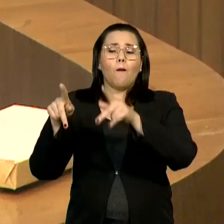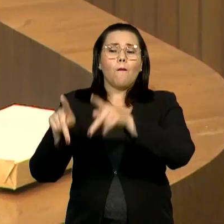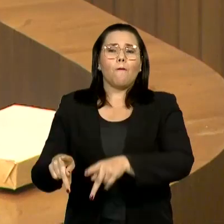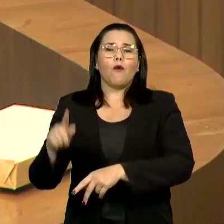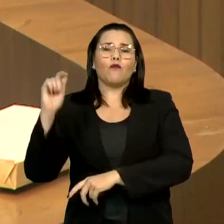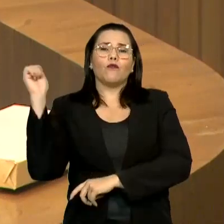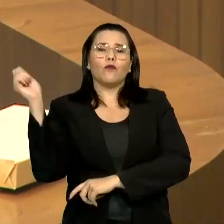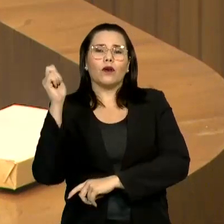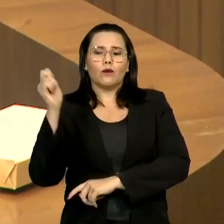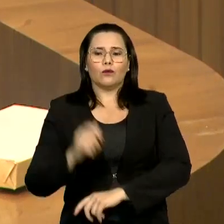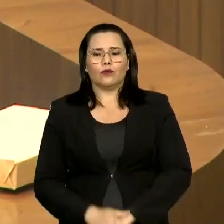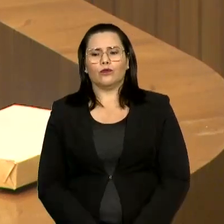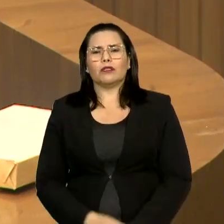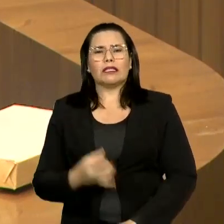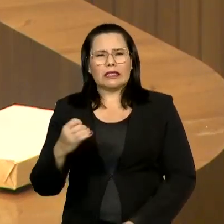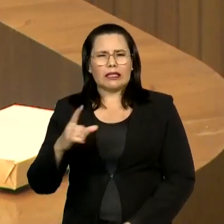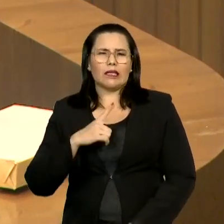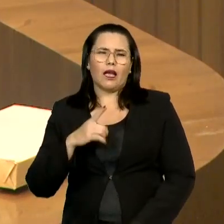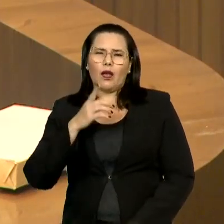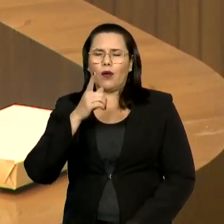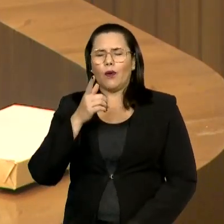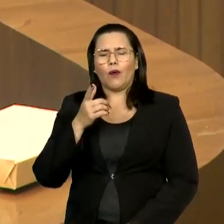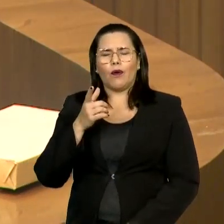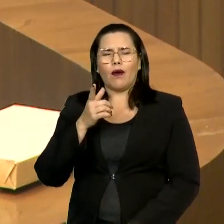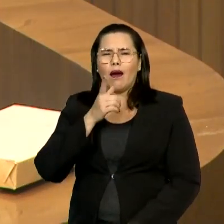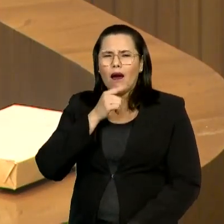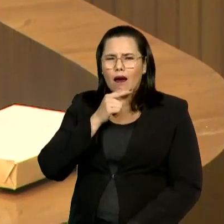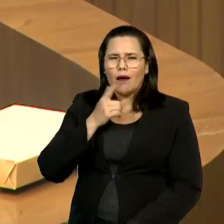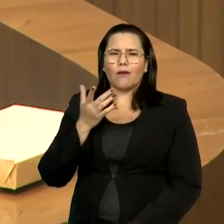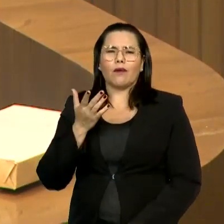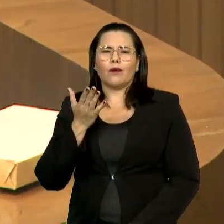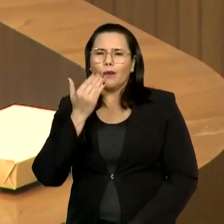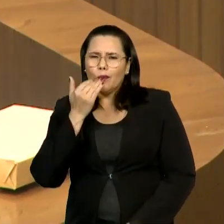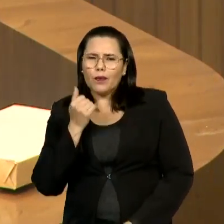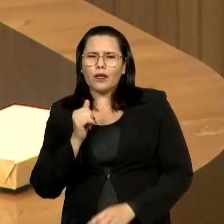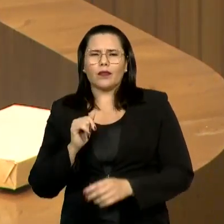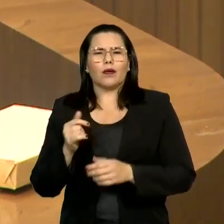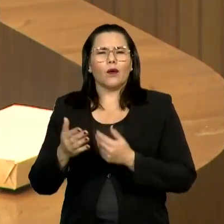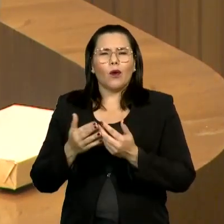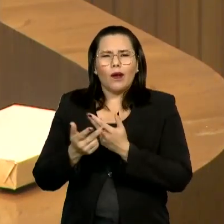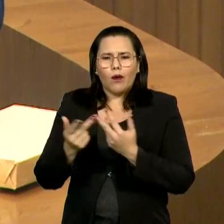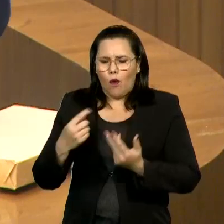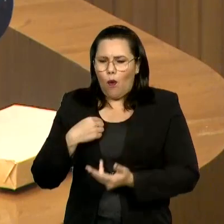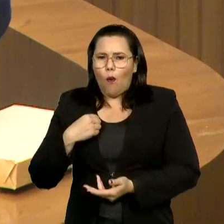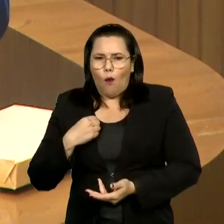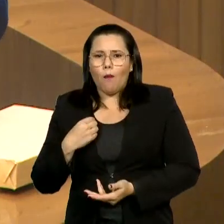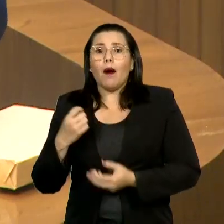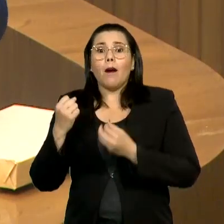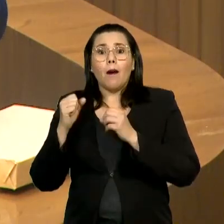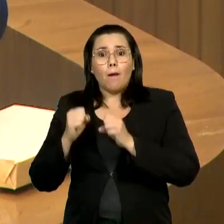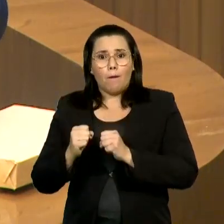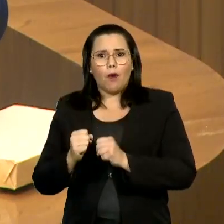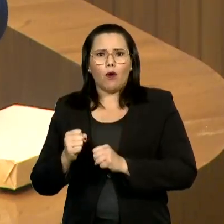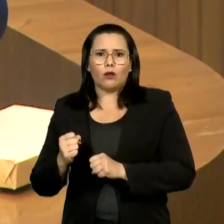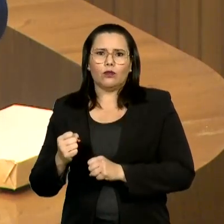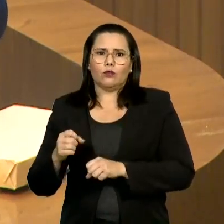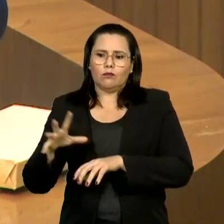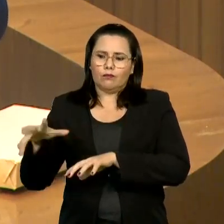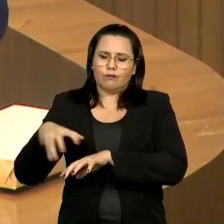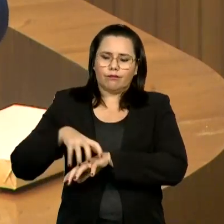Monte Castelo, que estaremos encaminhando posteriormente à Cruz Vermelha. Não estamos